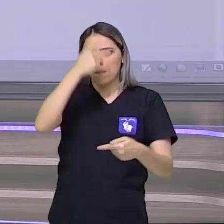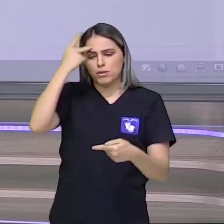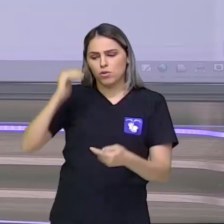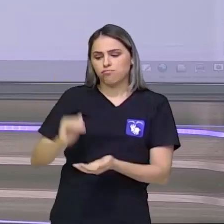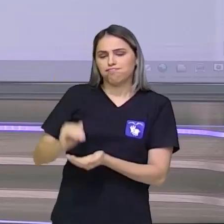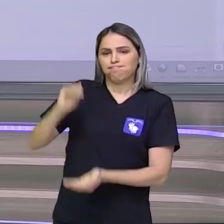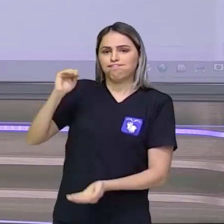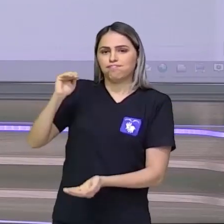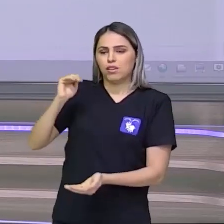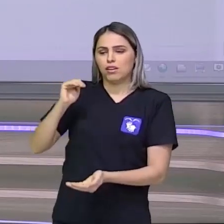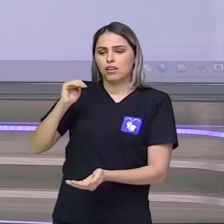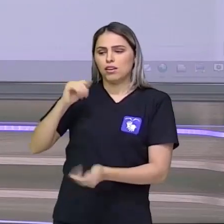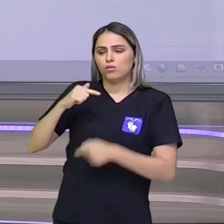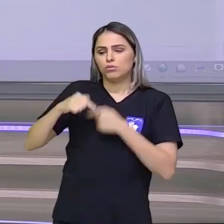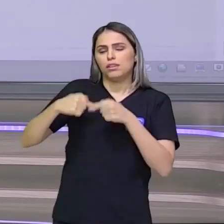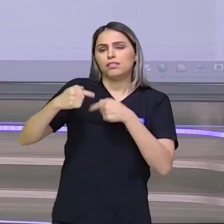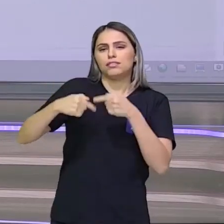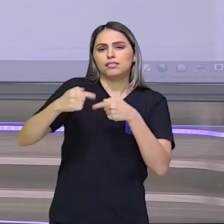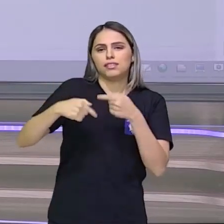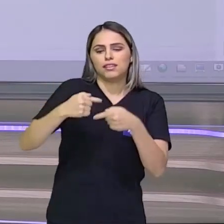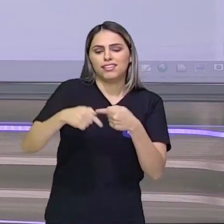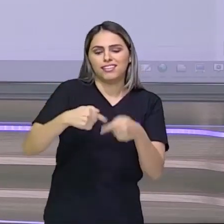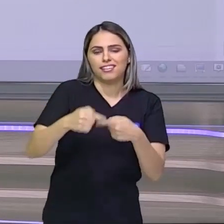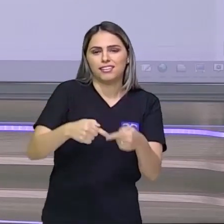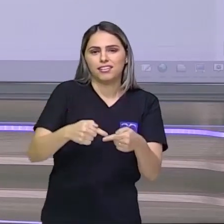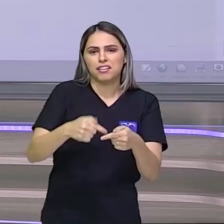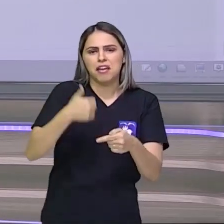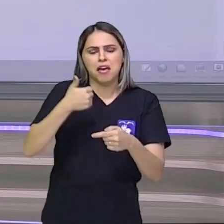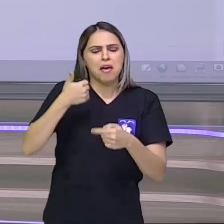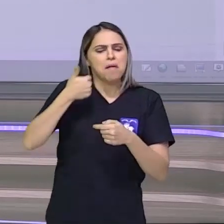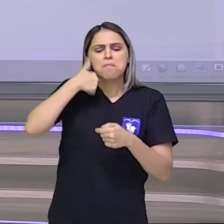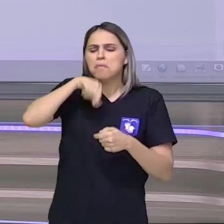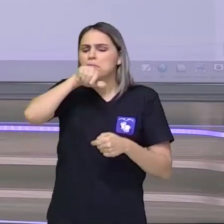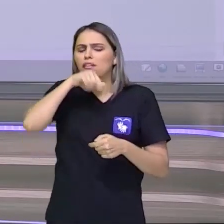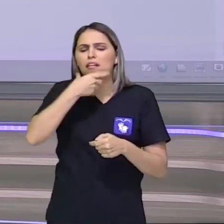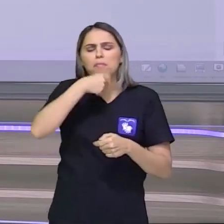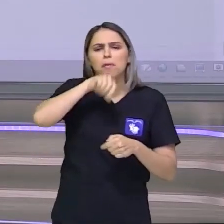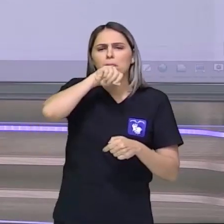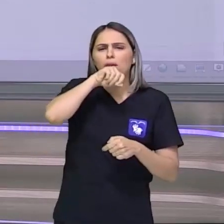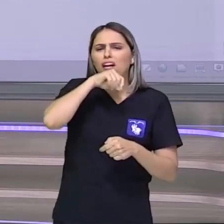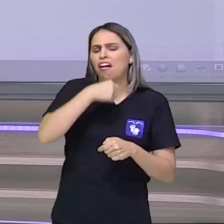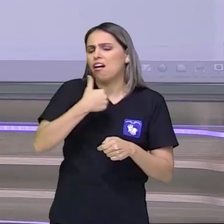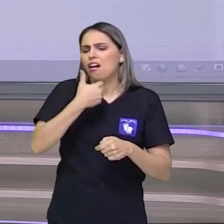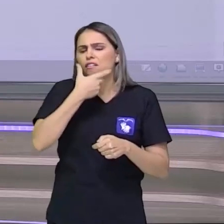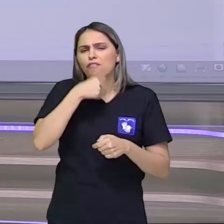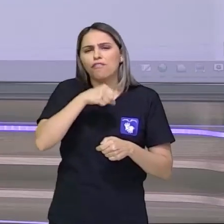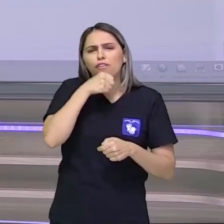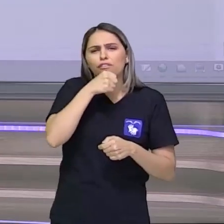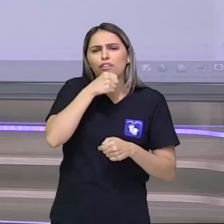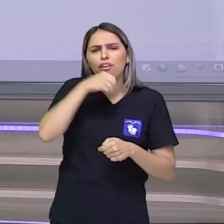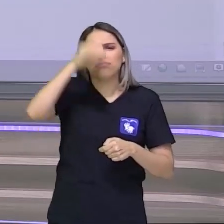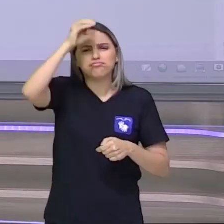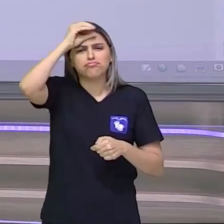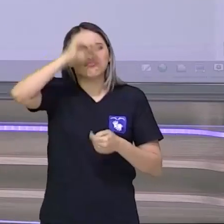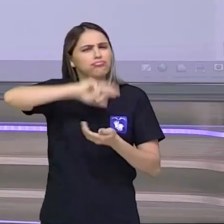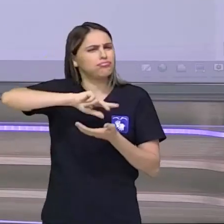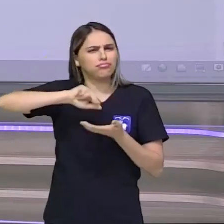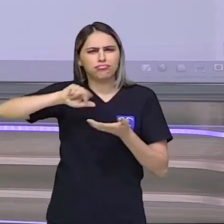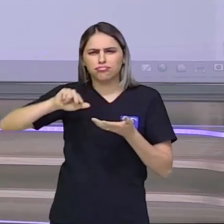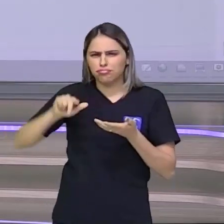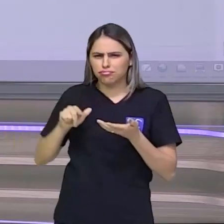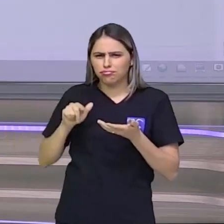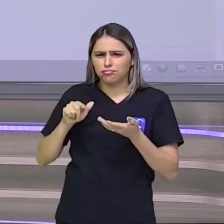que é um adulto, seja o papai, seja a mamãe, seja os nossos avós, os nossos tios. Eles nos